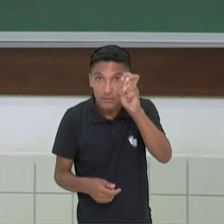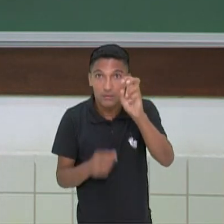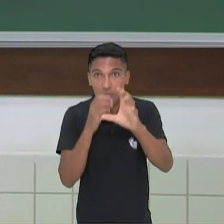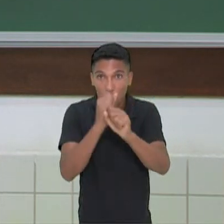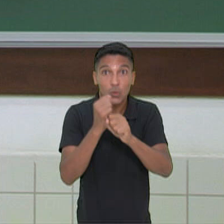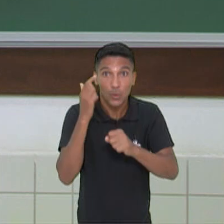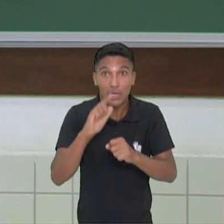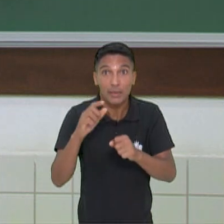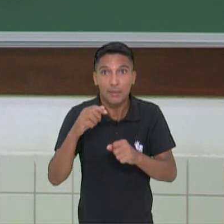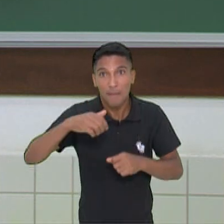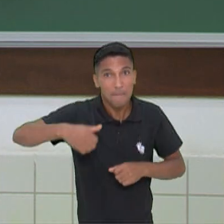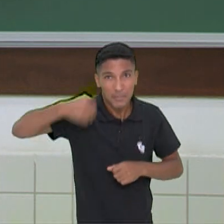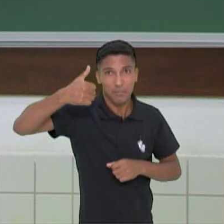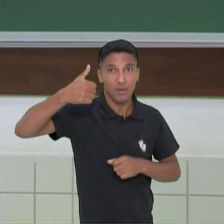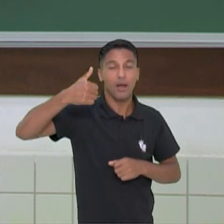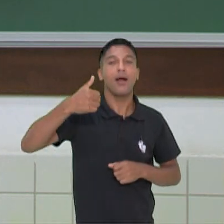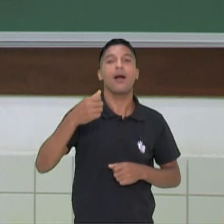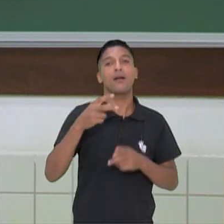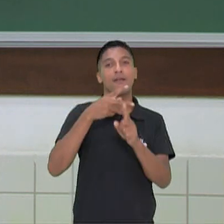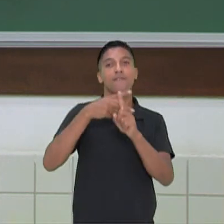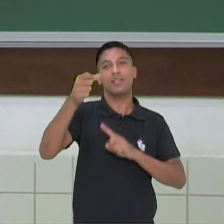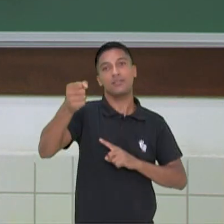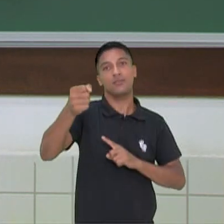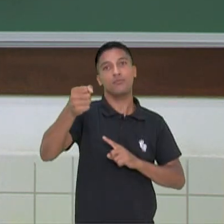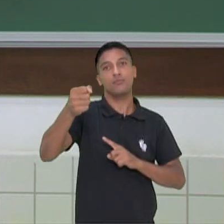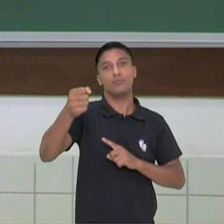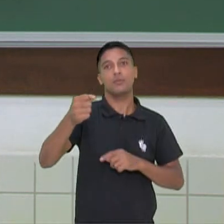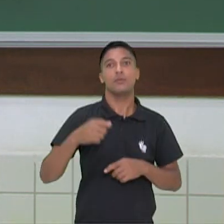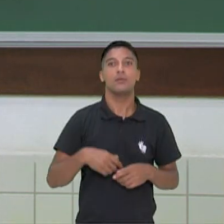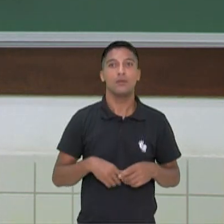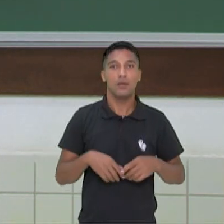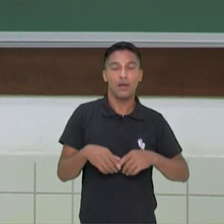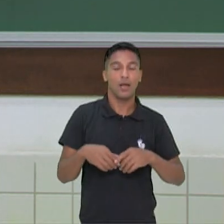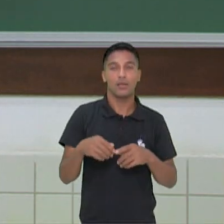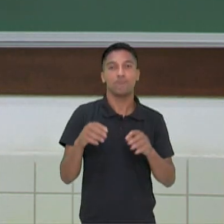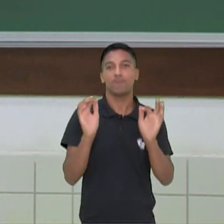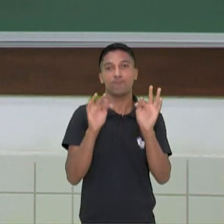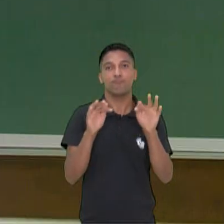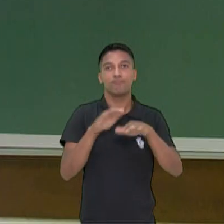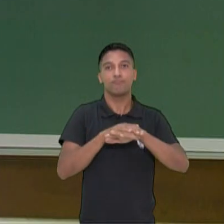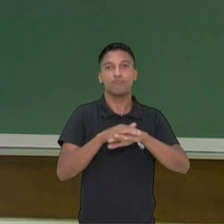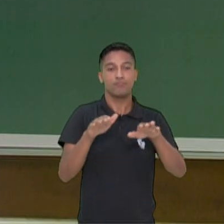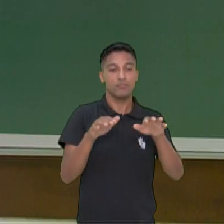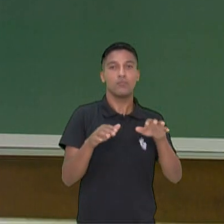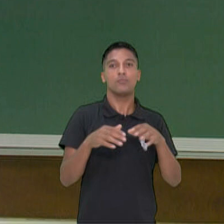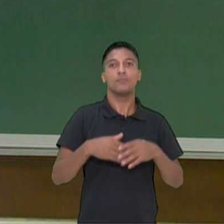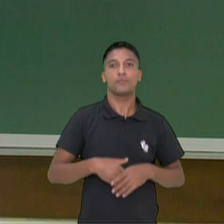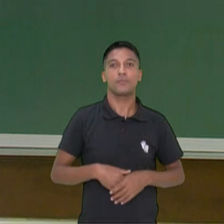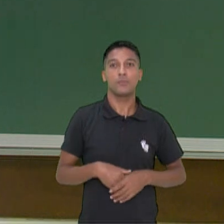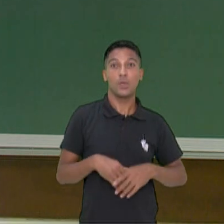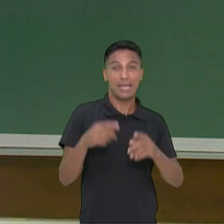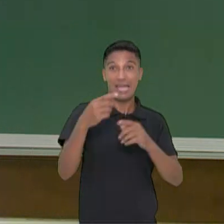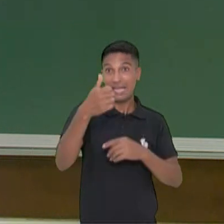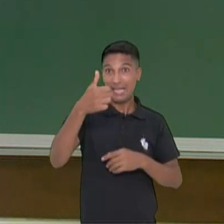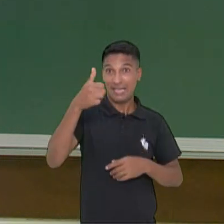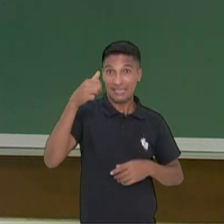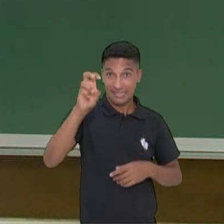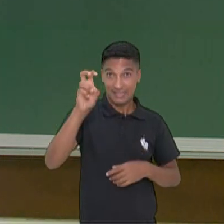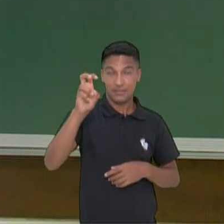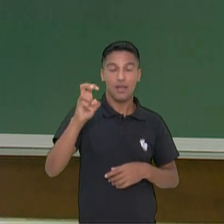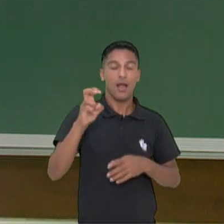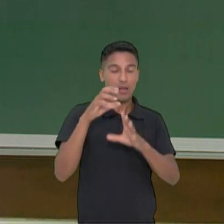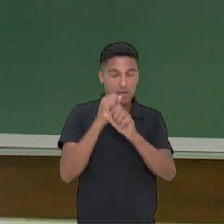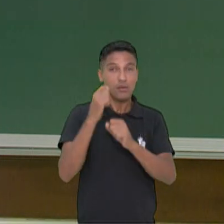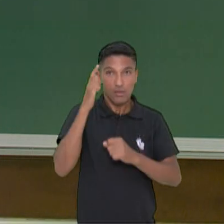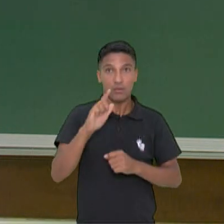já ganhei não precisa ir até o final do tempo OK termina outro ela nos 15 pontos e em caso de